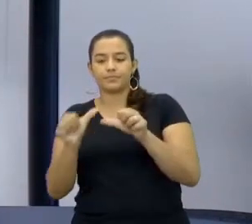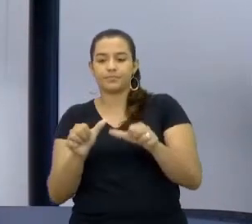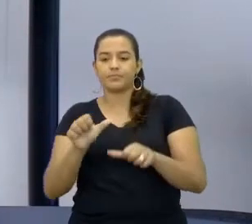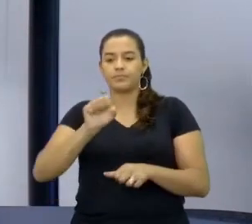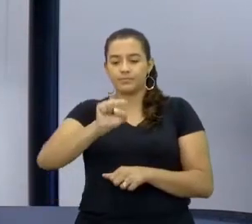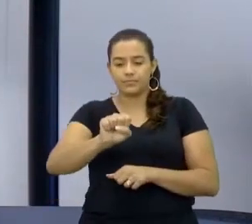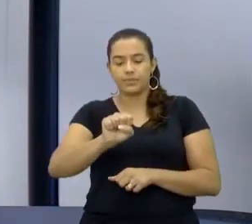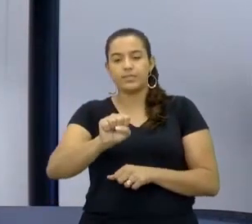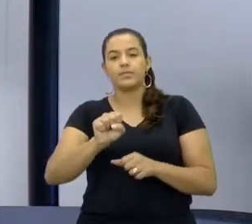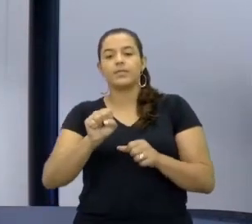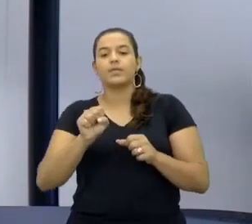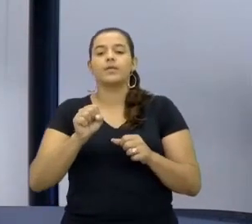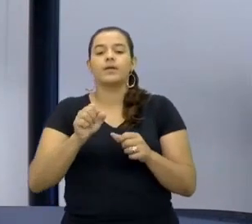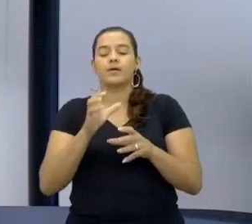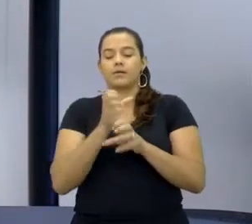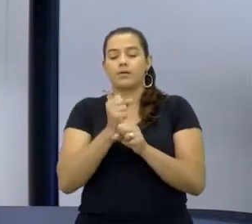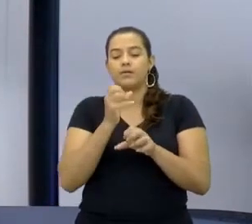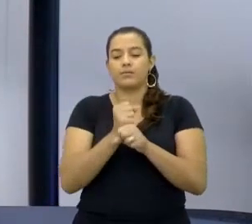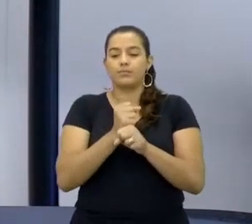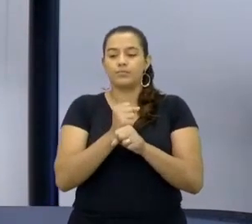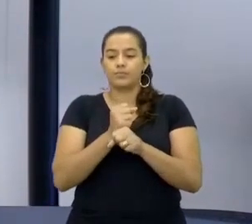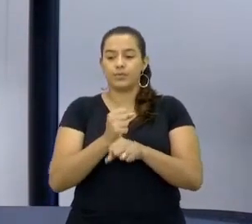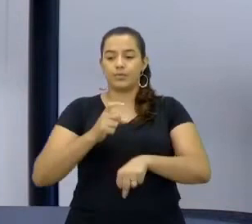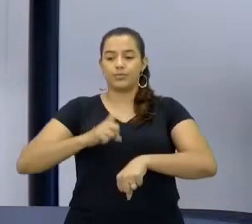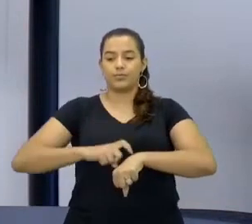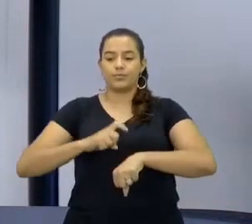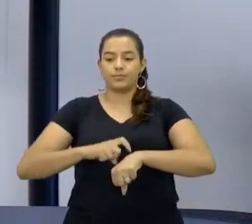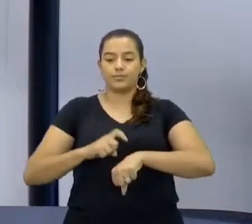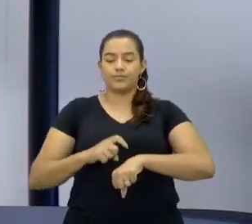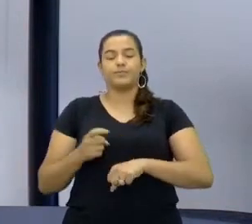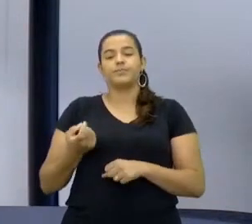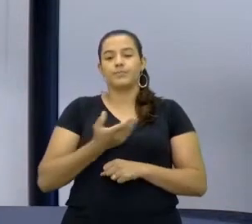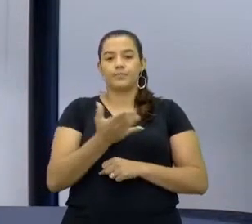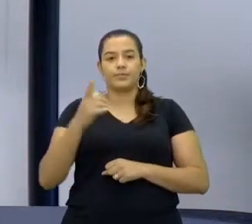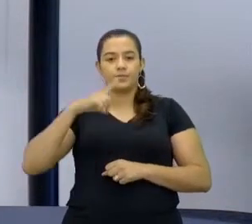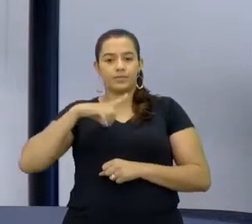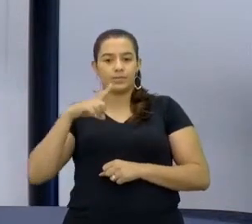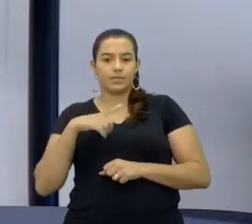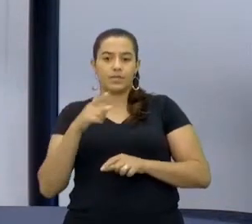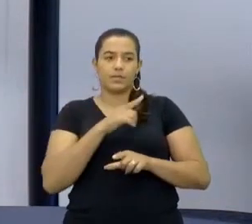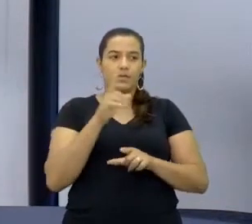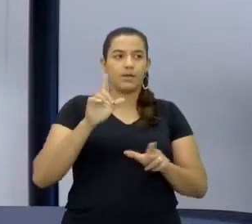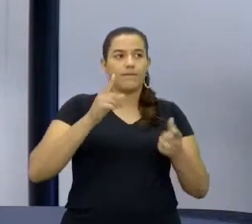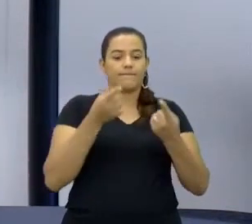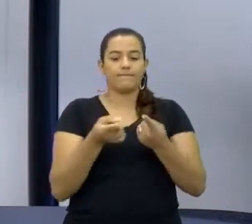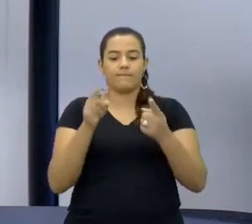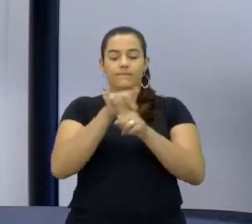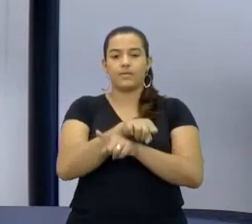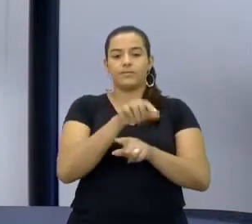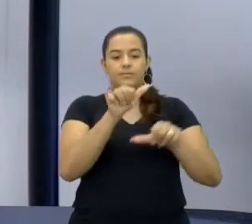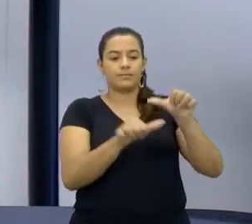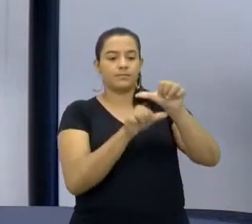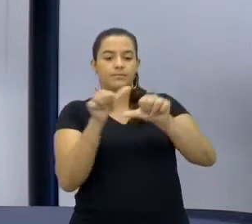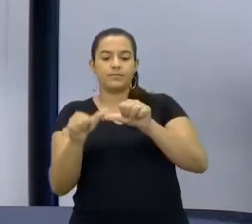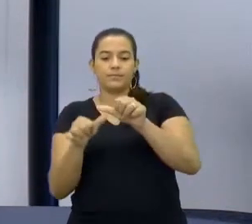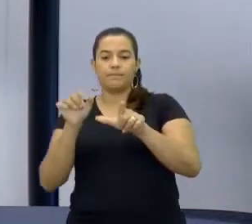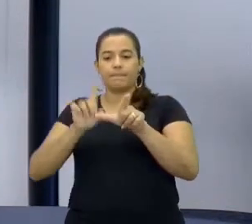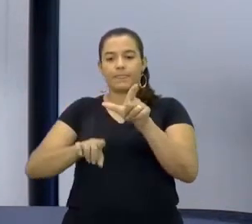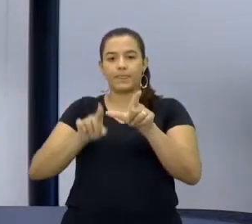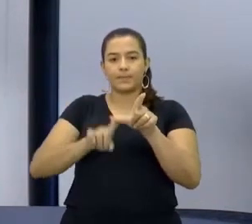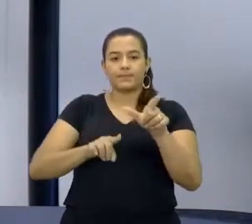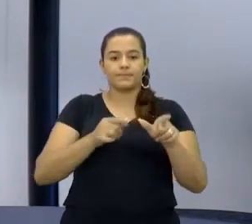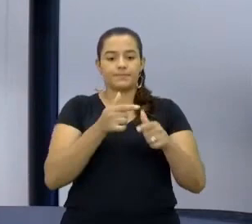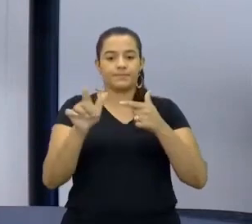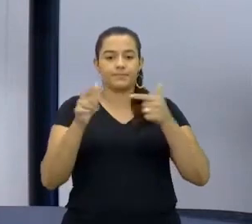calcula o tempo. Então, a expressão algébrica serve para isso. Para quando você variar uma letra, você calcular, usando a expressão, a